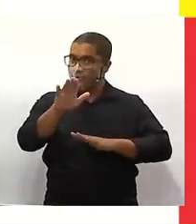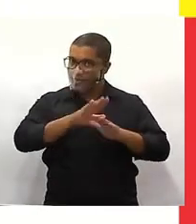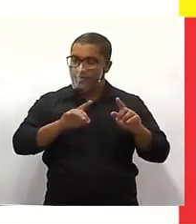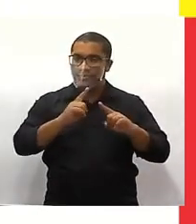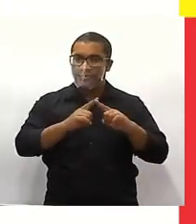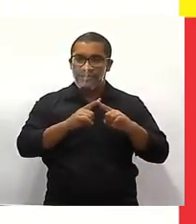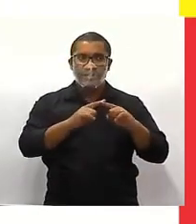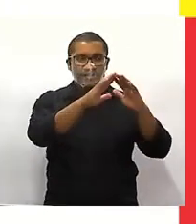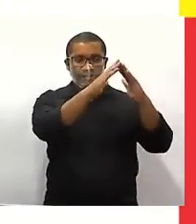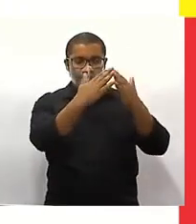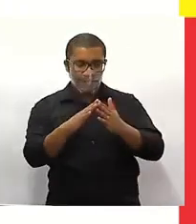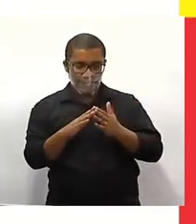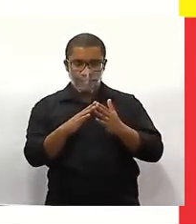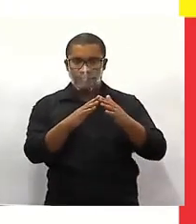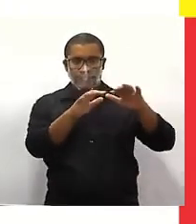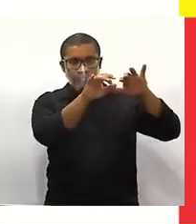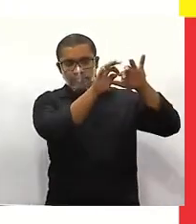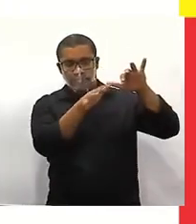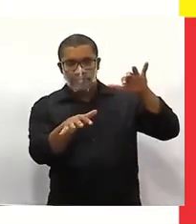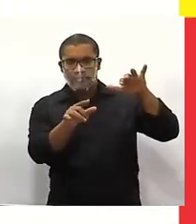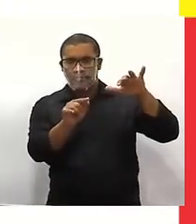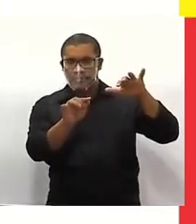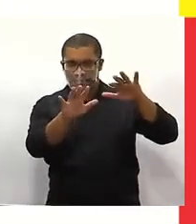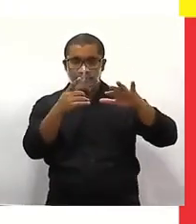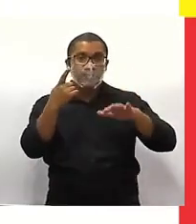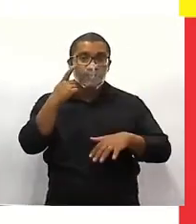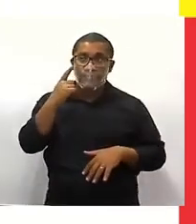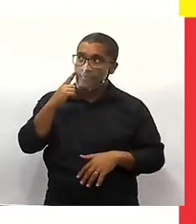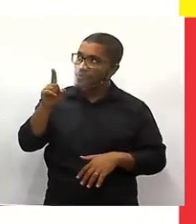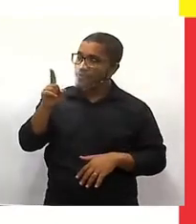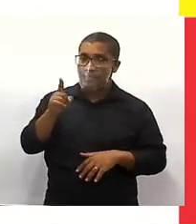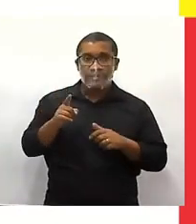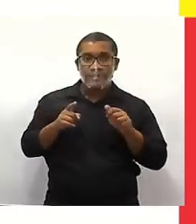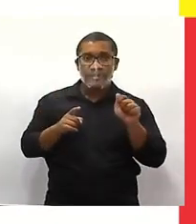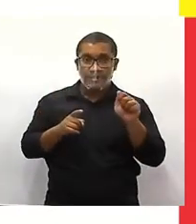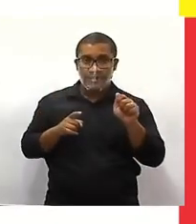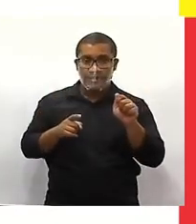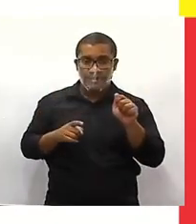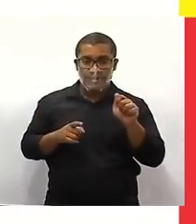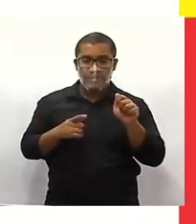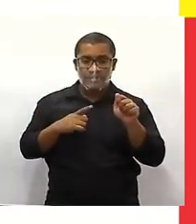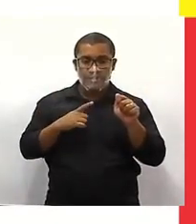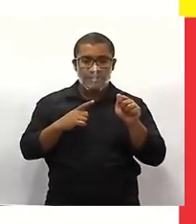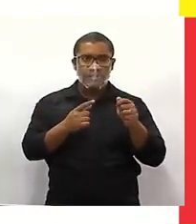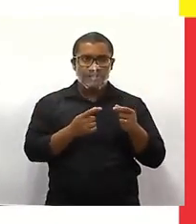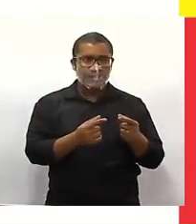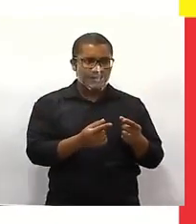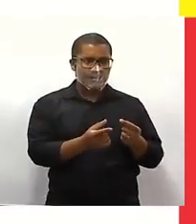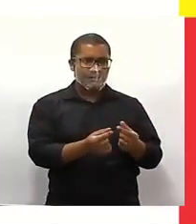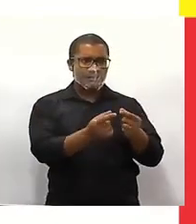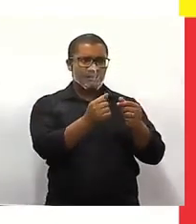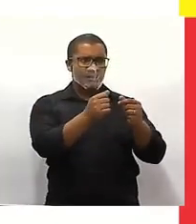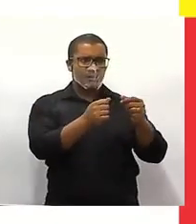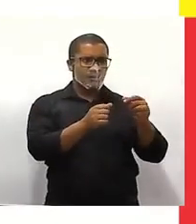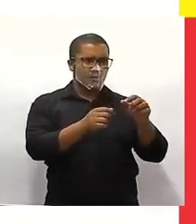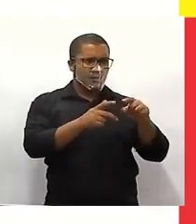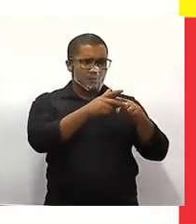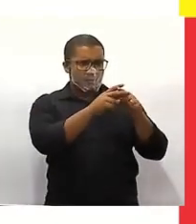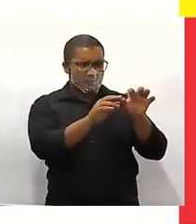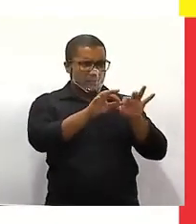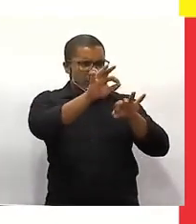barreira. A. Elevado custo da recuperação da área atingida.